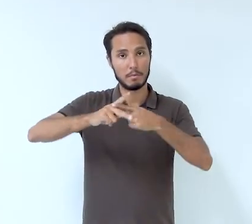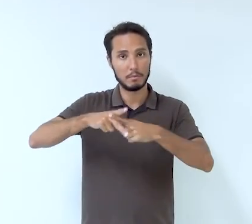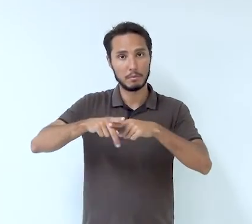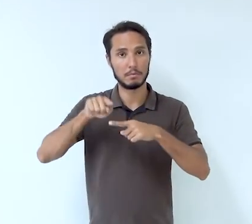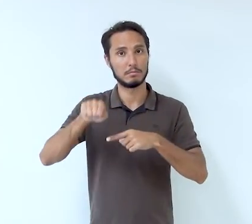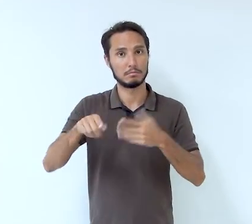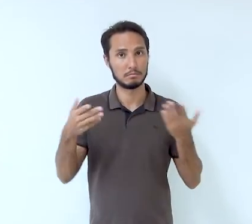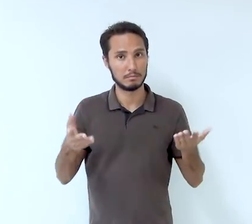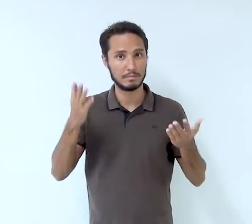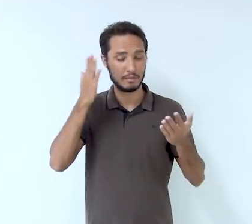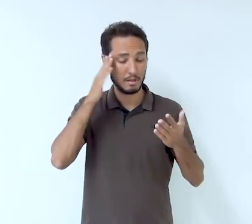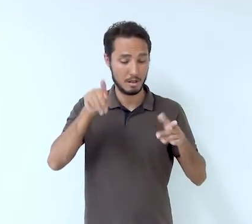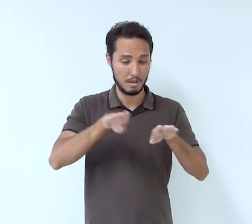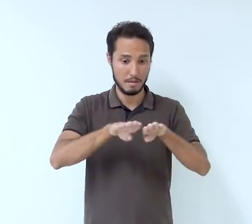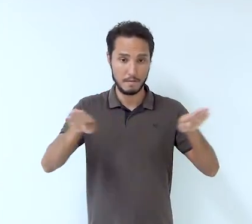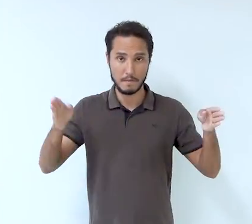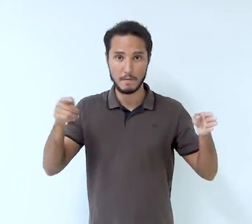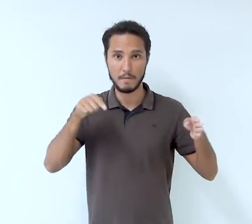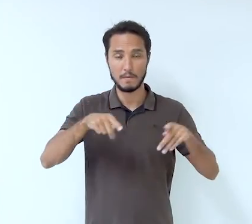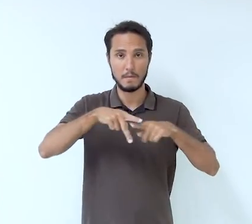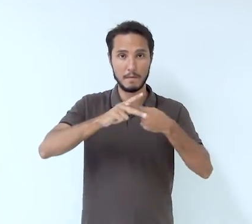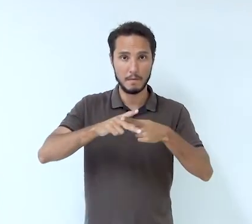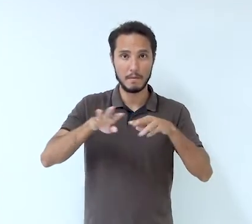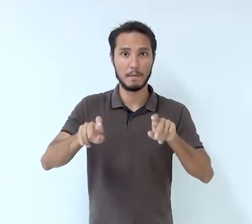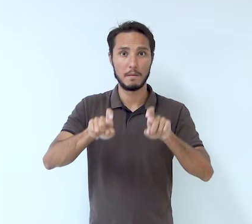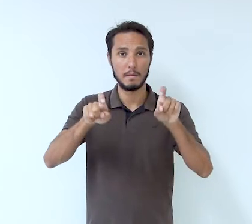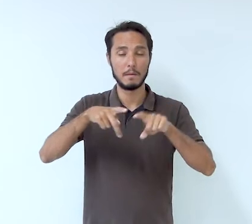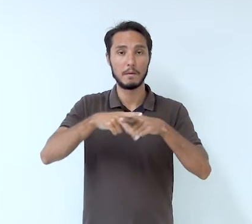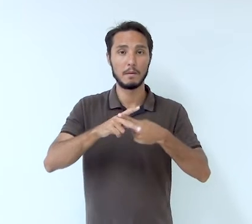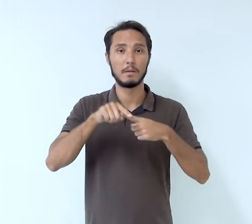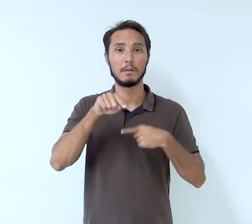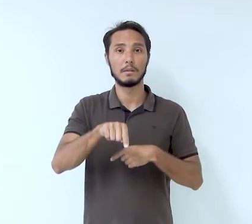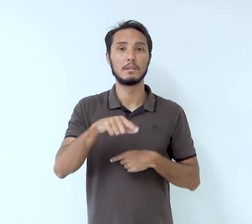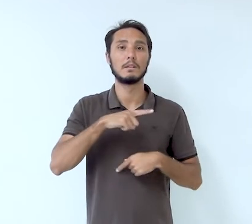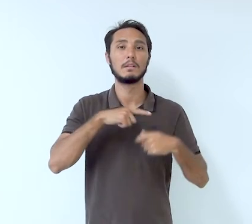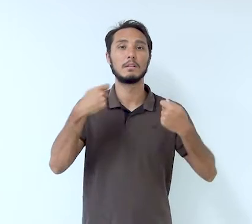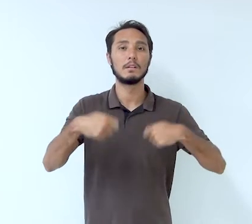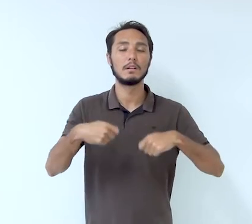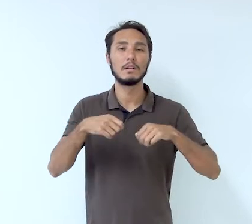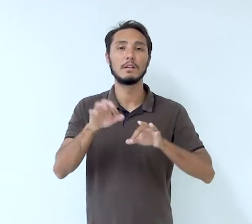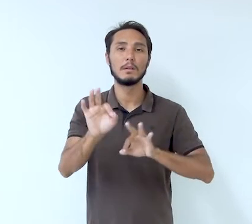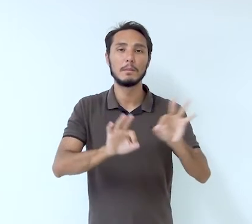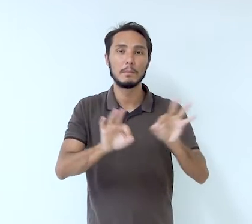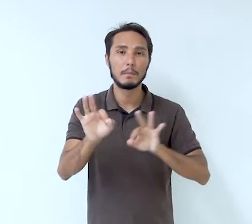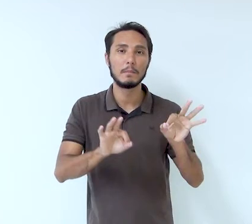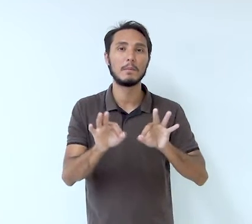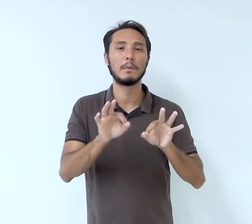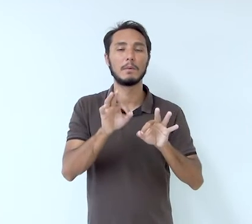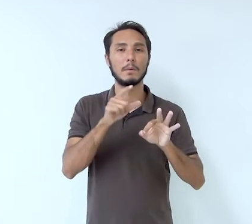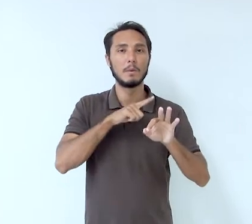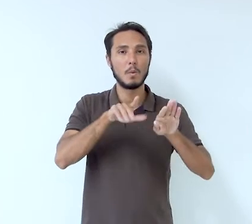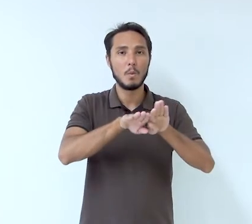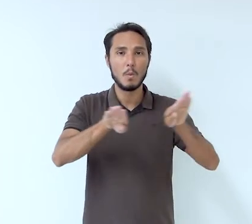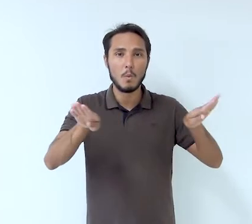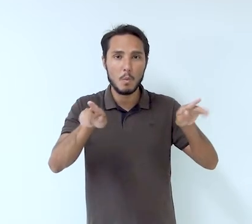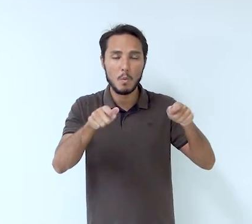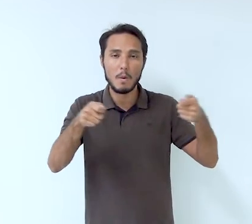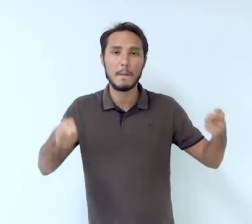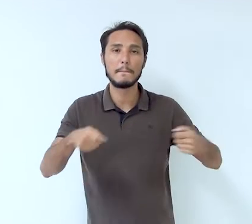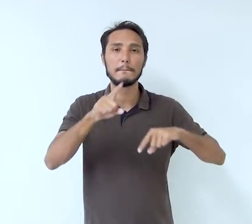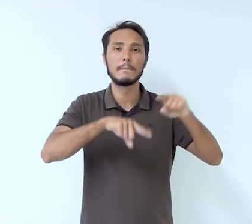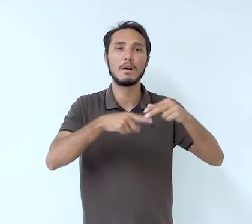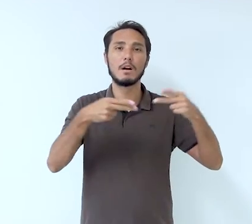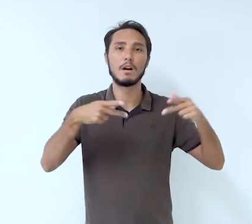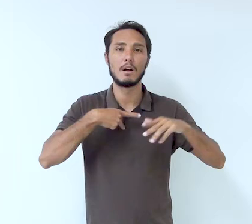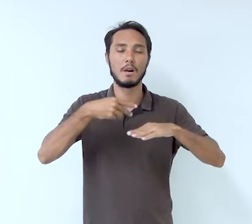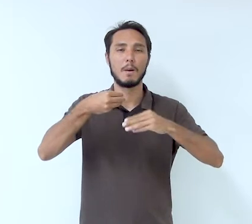manutenção. Então, com relação à bancada de montagem e manutenção, ela deve ser preparada, né, coberta